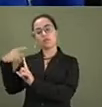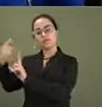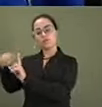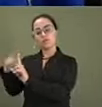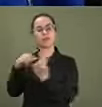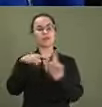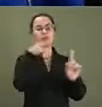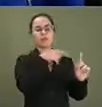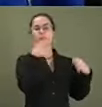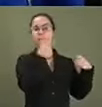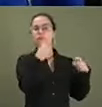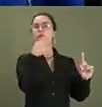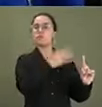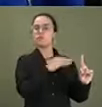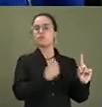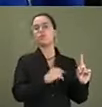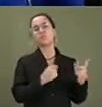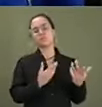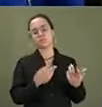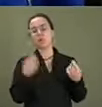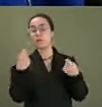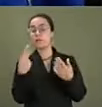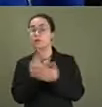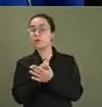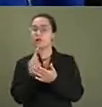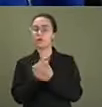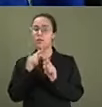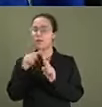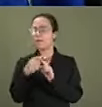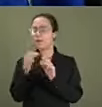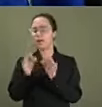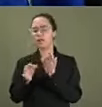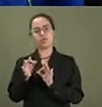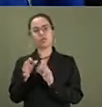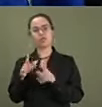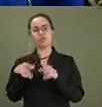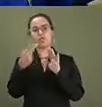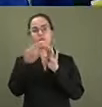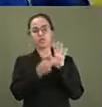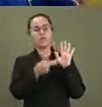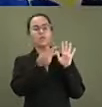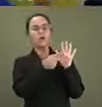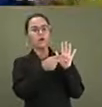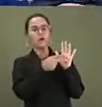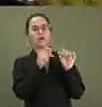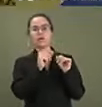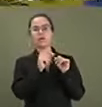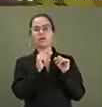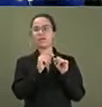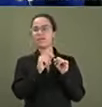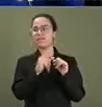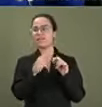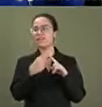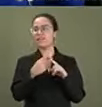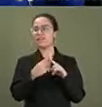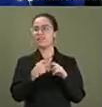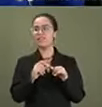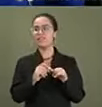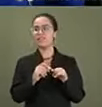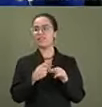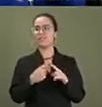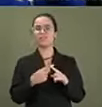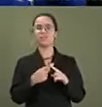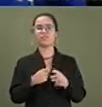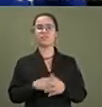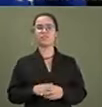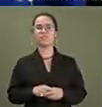você tem possibilidade tem que para cá também né mais que justo então protocolando aqui também porque eu tô pode aumentar imposto vão diminuir as despesas que